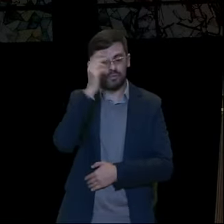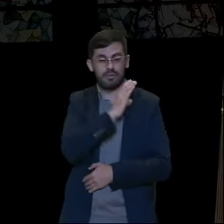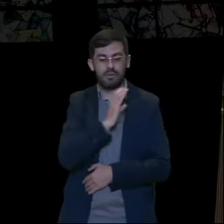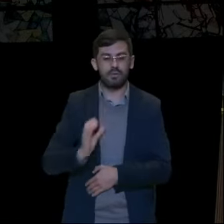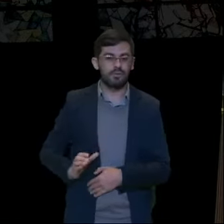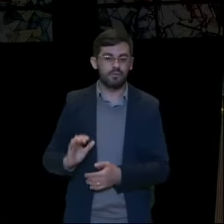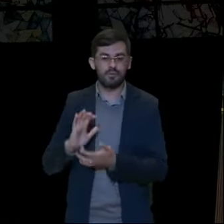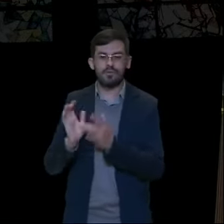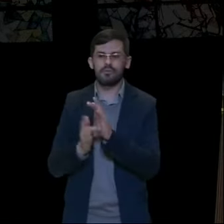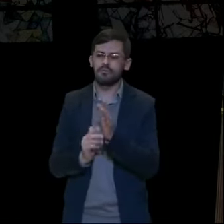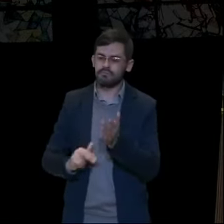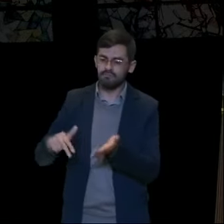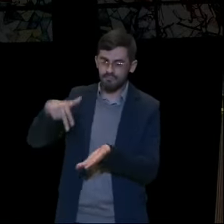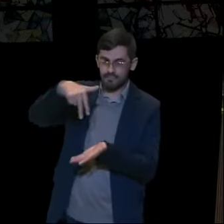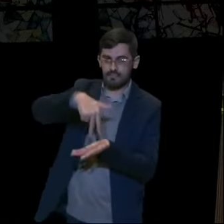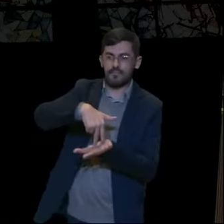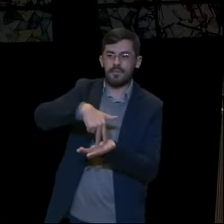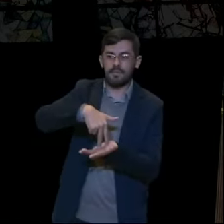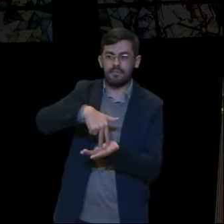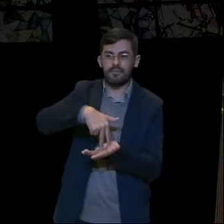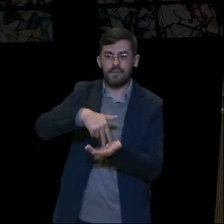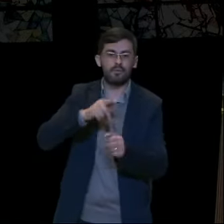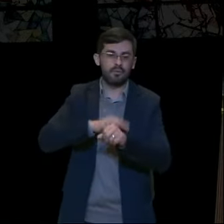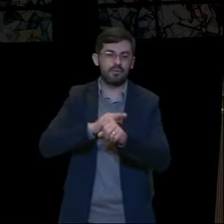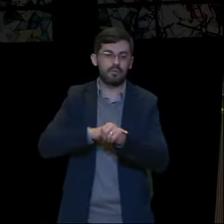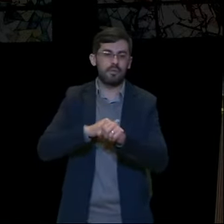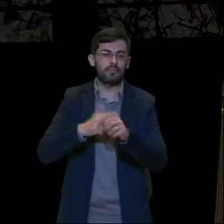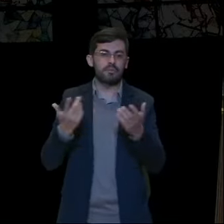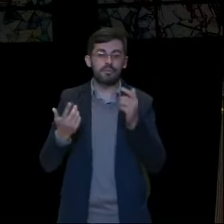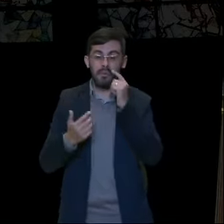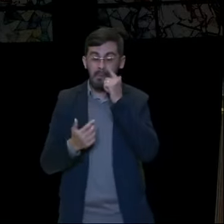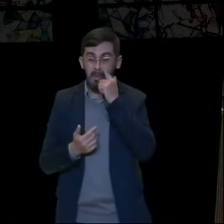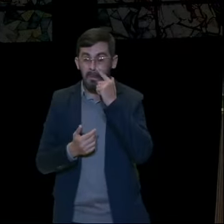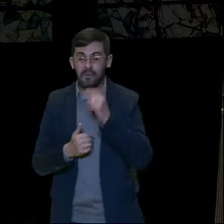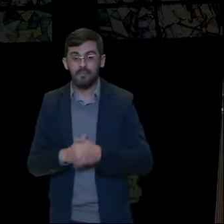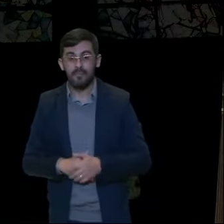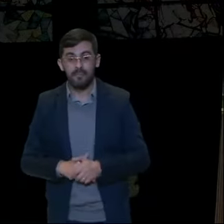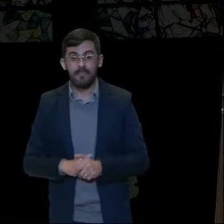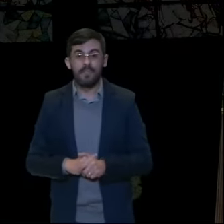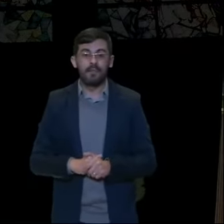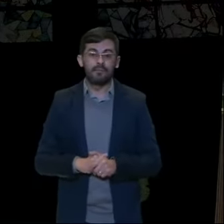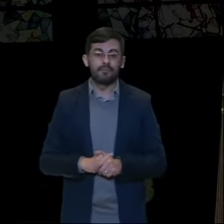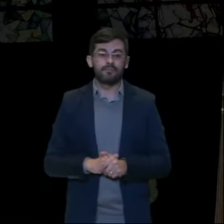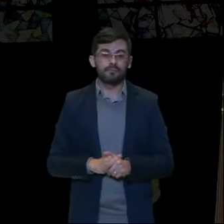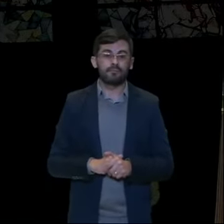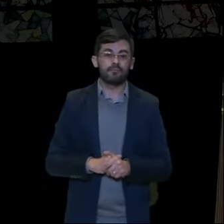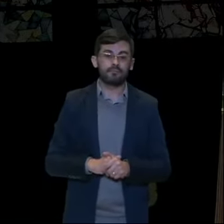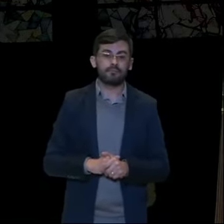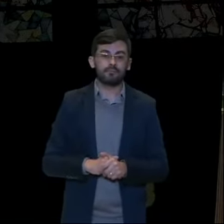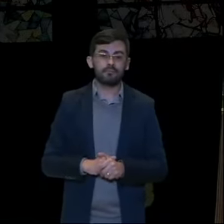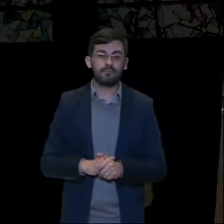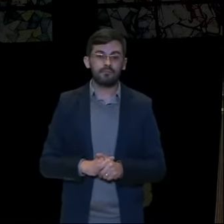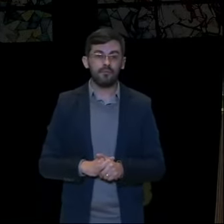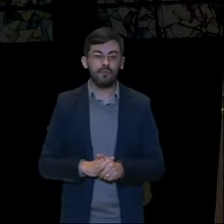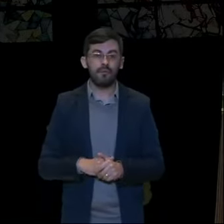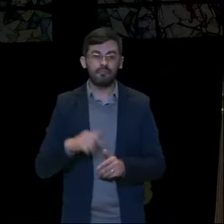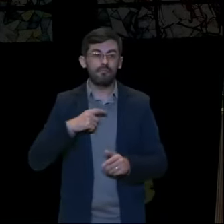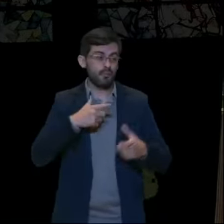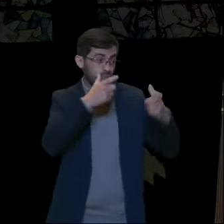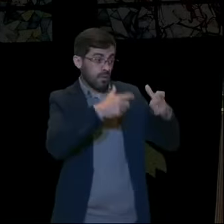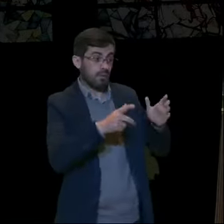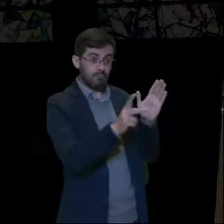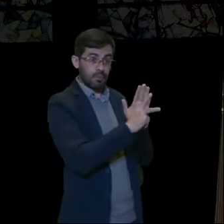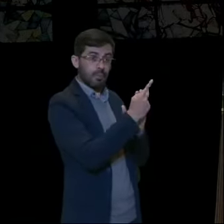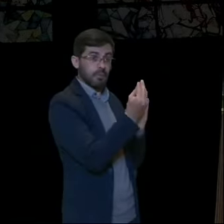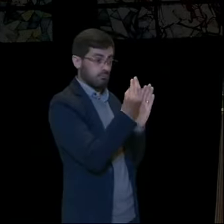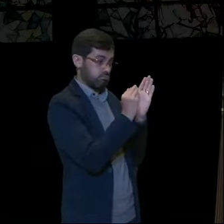ponha de pé para facilitar a locomoção, como no nosso momento de dízimos e ofertas. Os nossos biombos vão ser posicionados aqui na